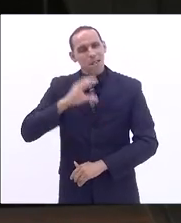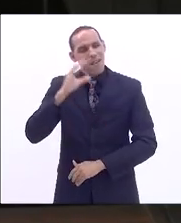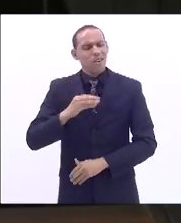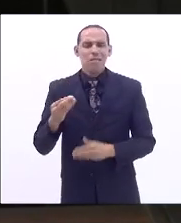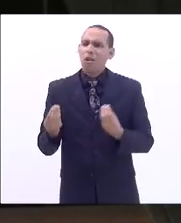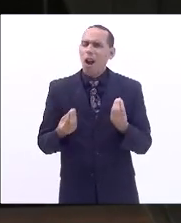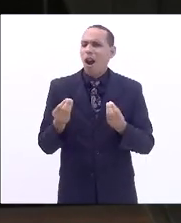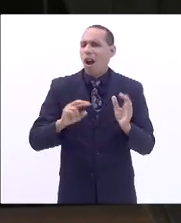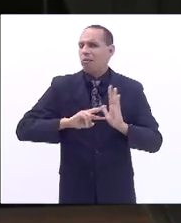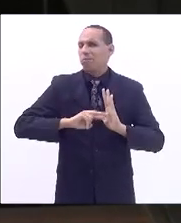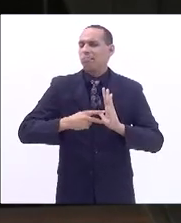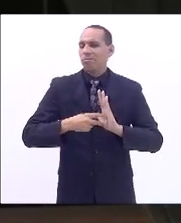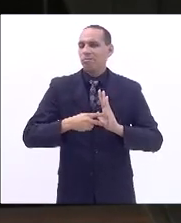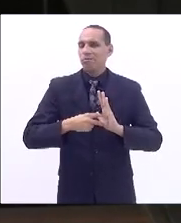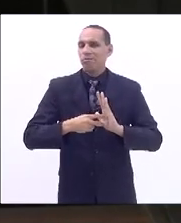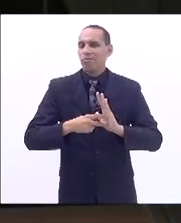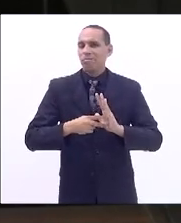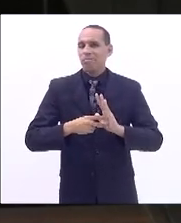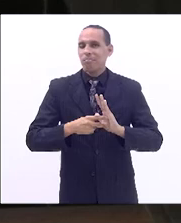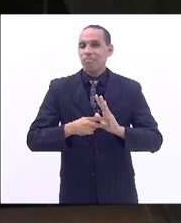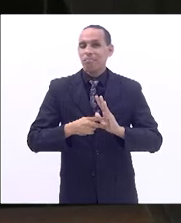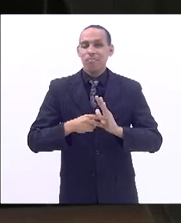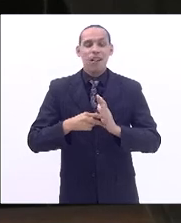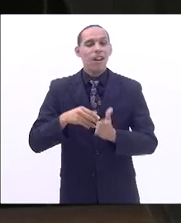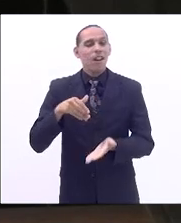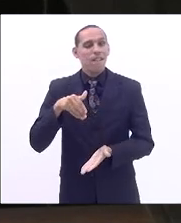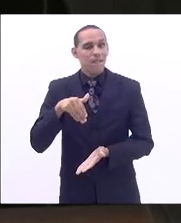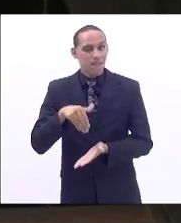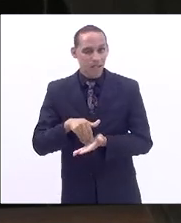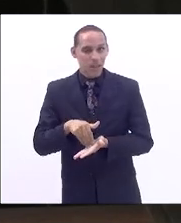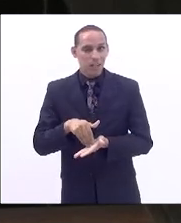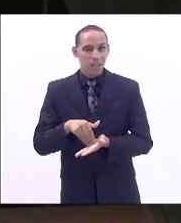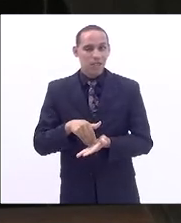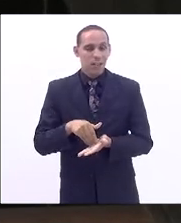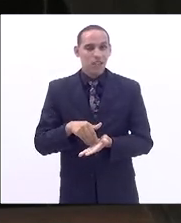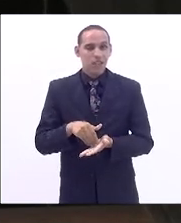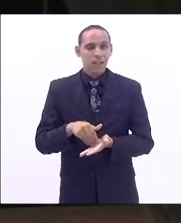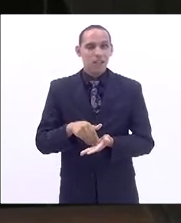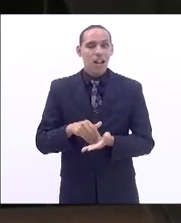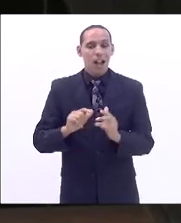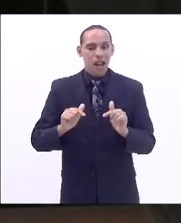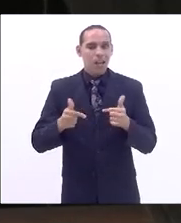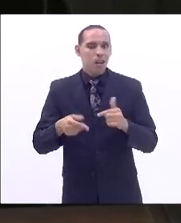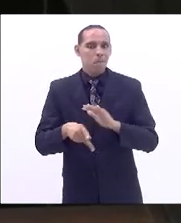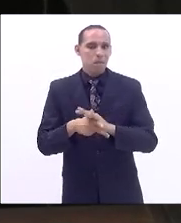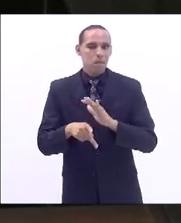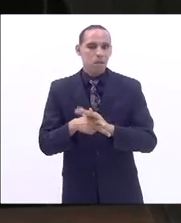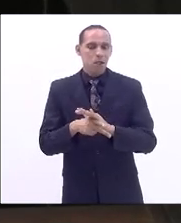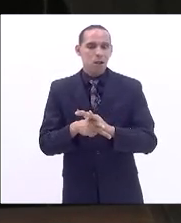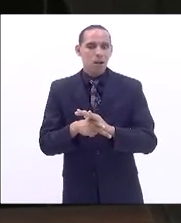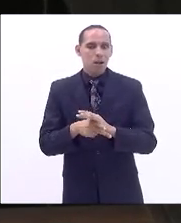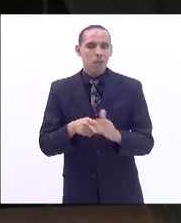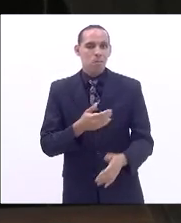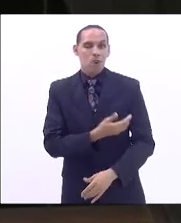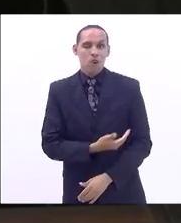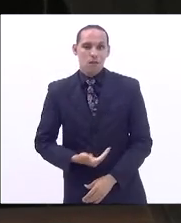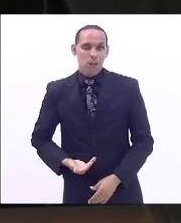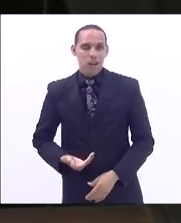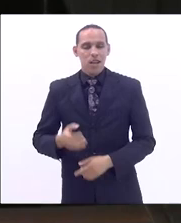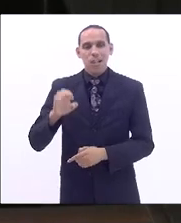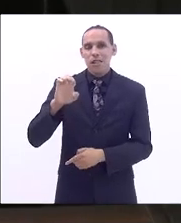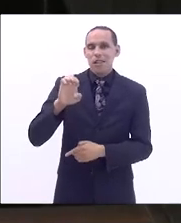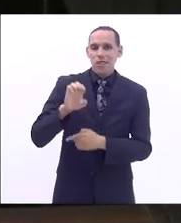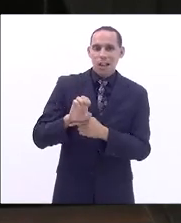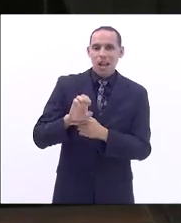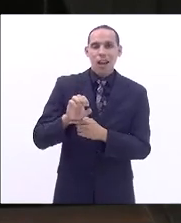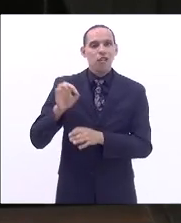ele queria dizer com isso é que em última análise o primeiro gesto da representação do estado ou da representação